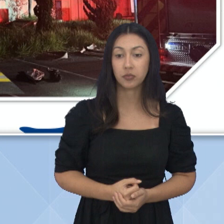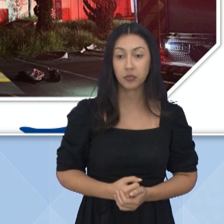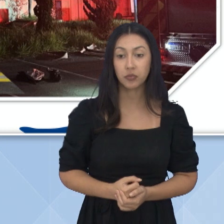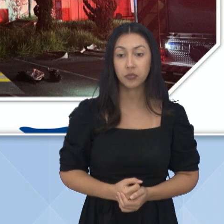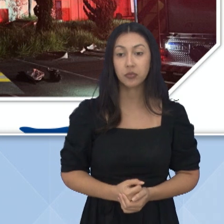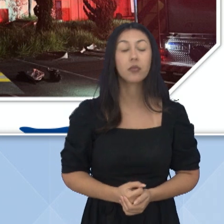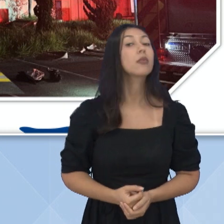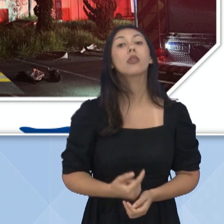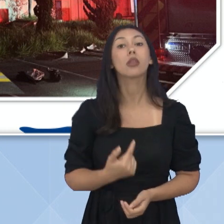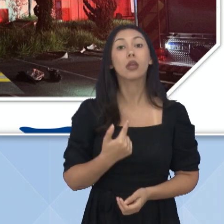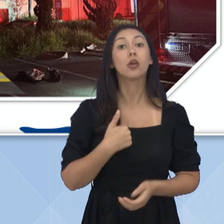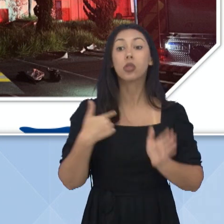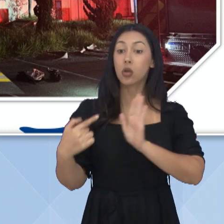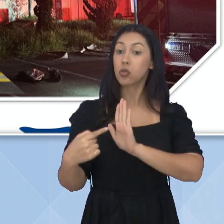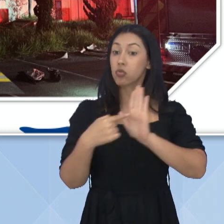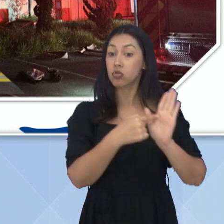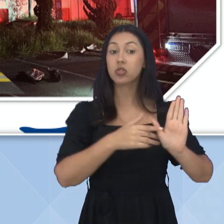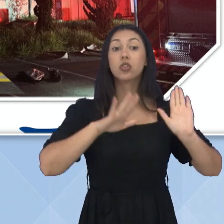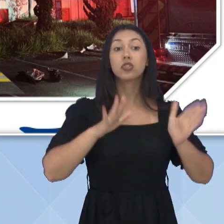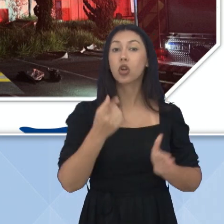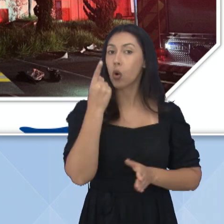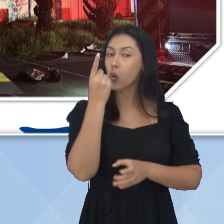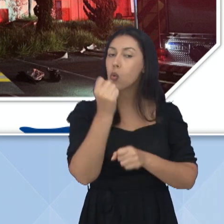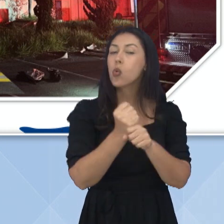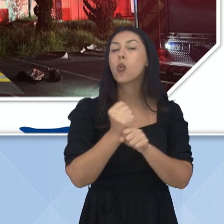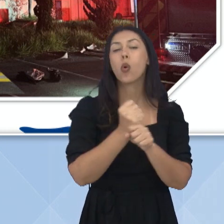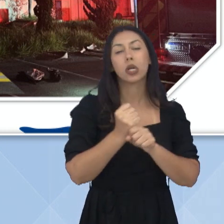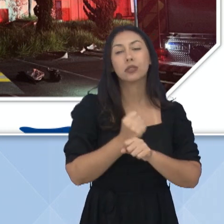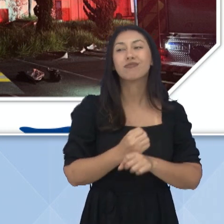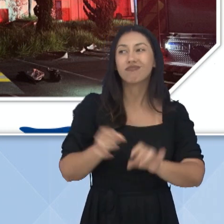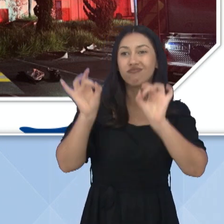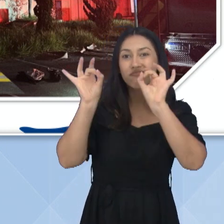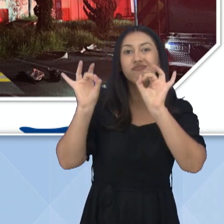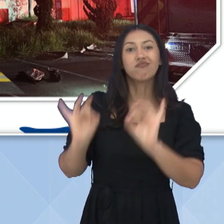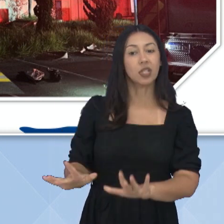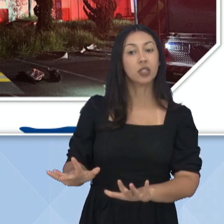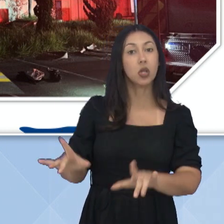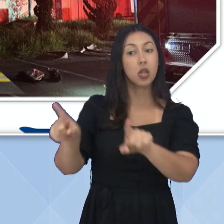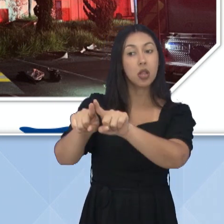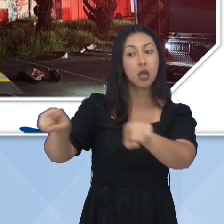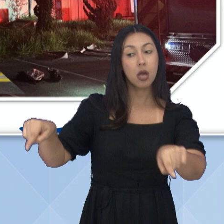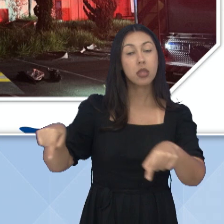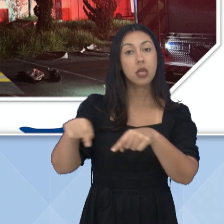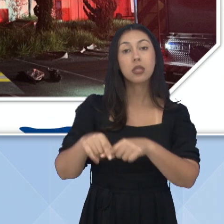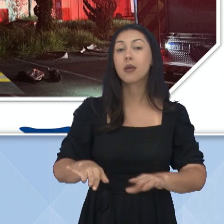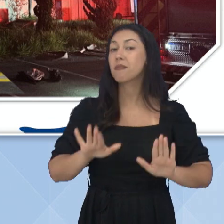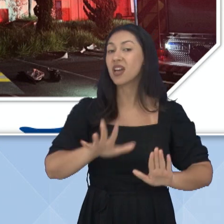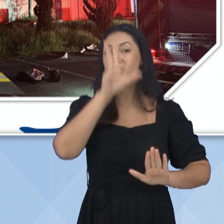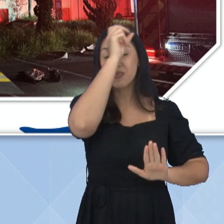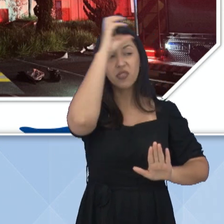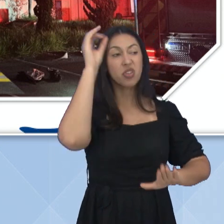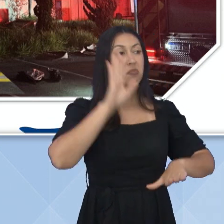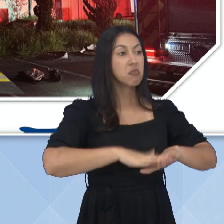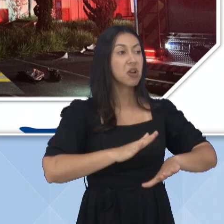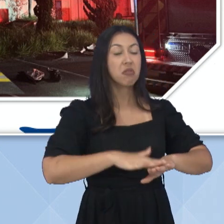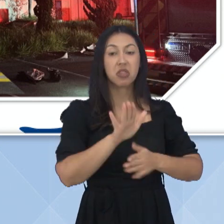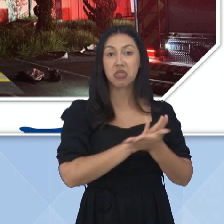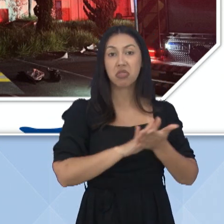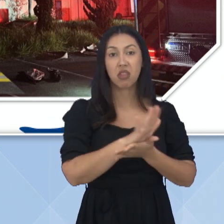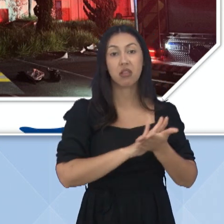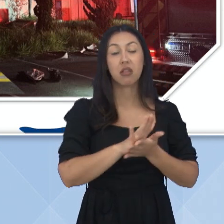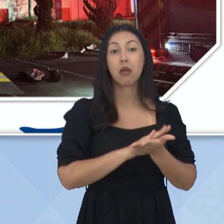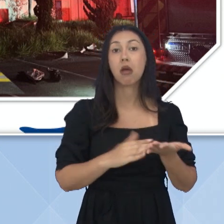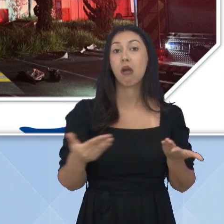Eu venho denunciando aqui há mais de um ano o abandono e as condições em que se encontra o terreno. Mas a Prefeitura nada fez.